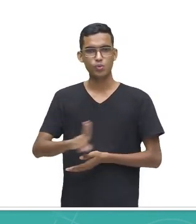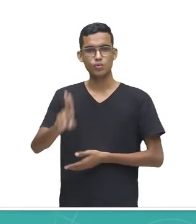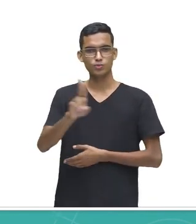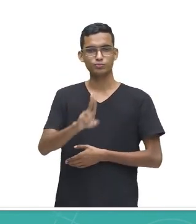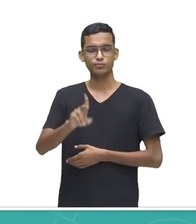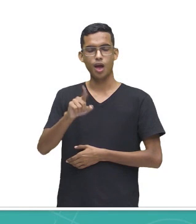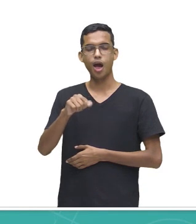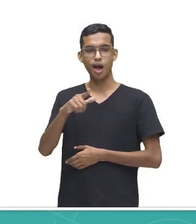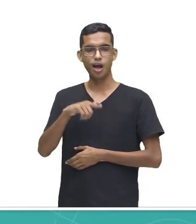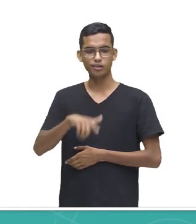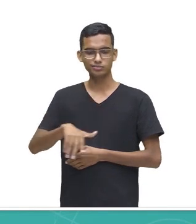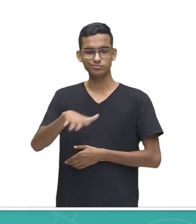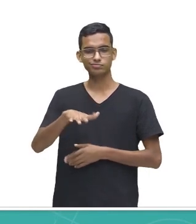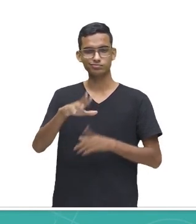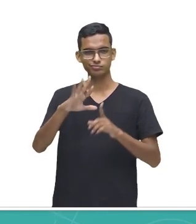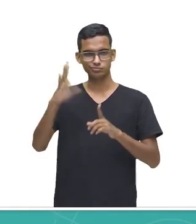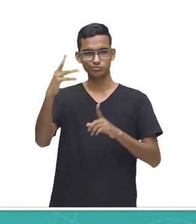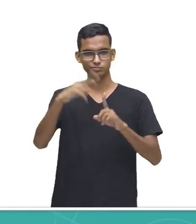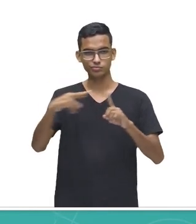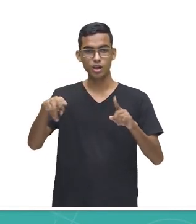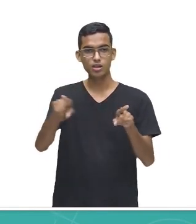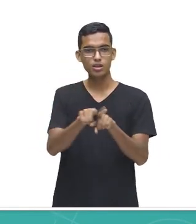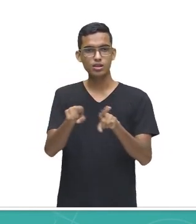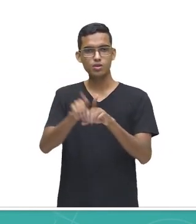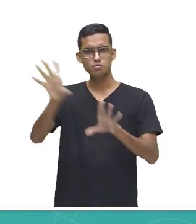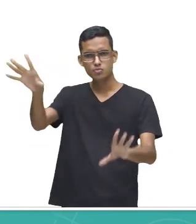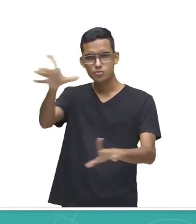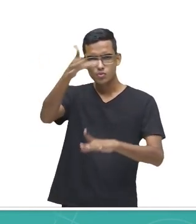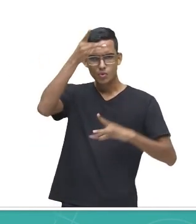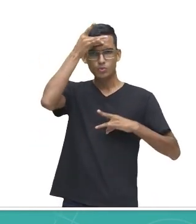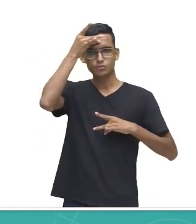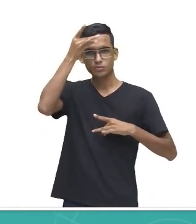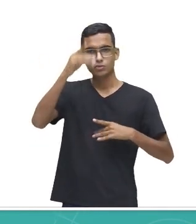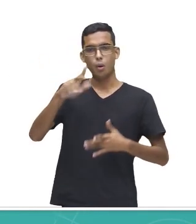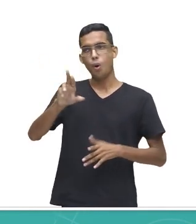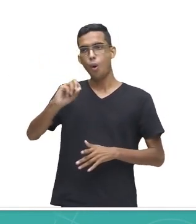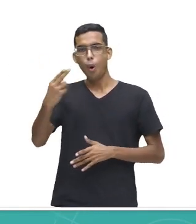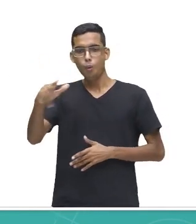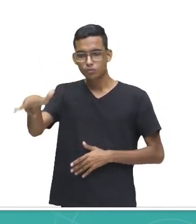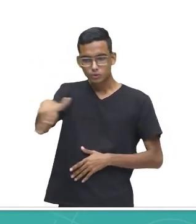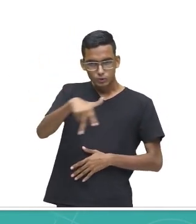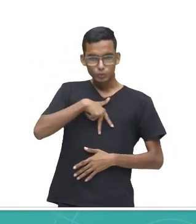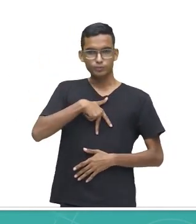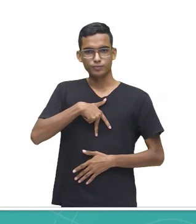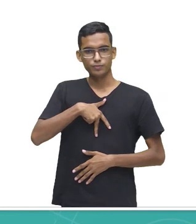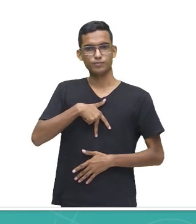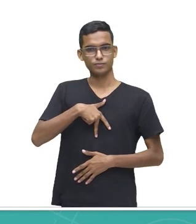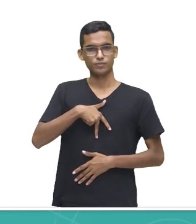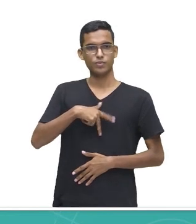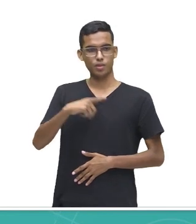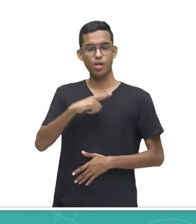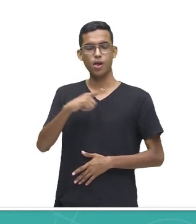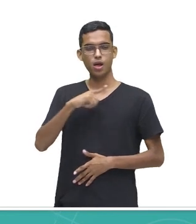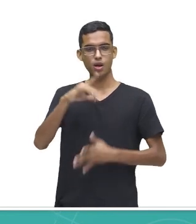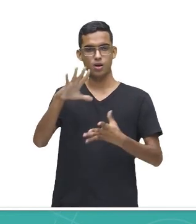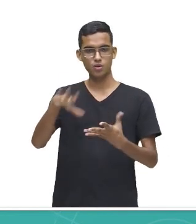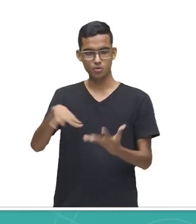religioso. E as incorporações, nós vemos as incorporações no